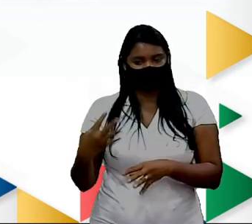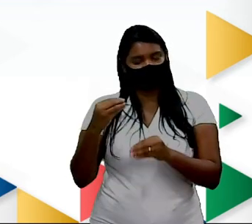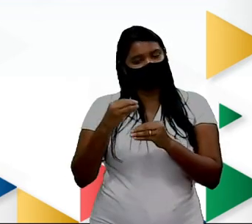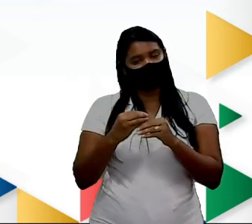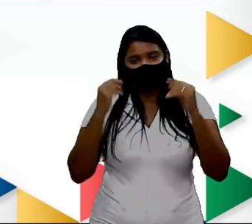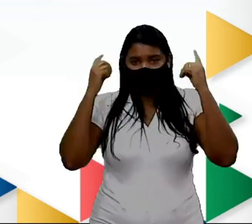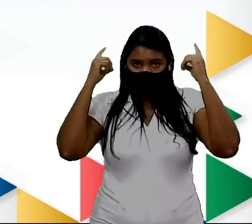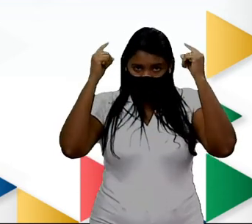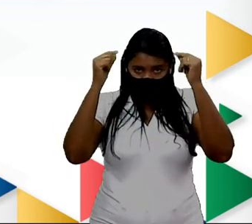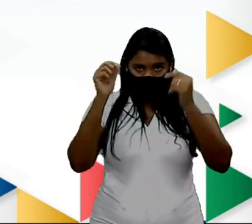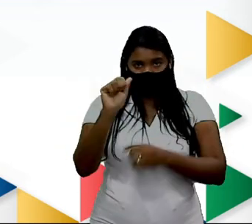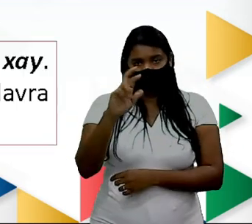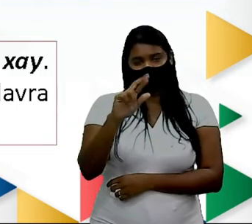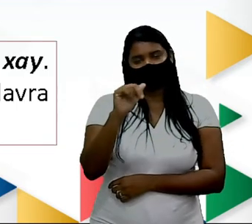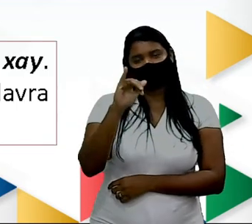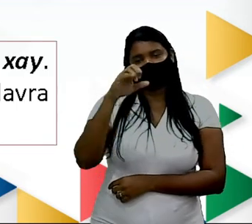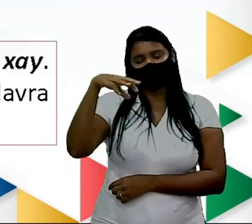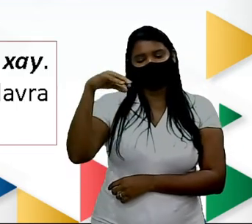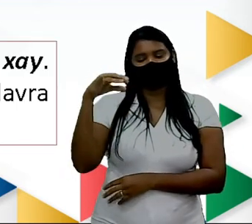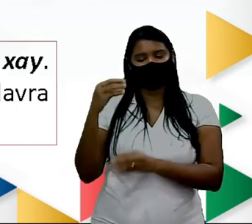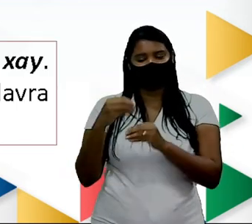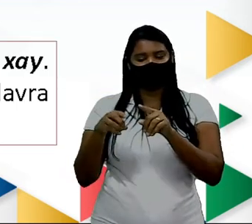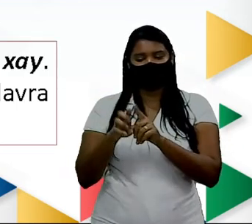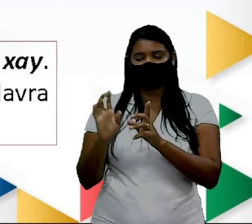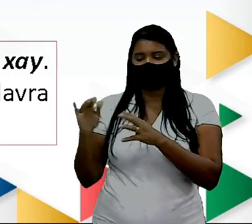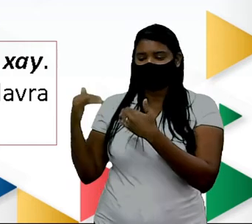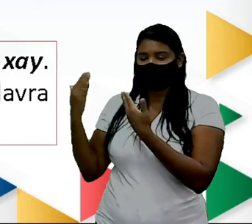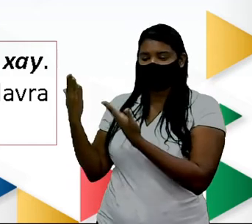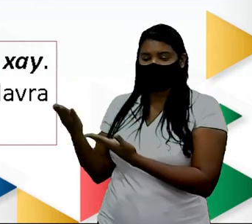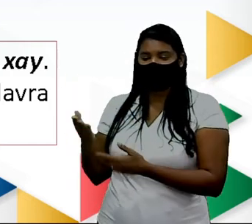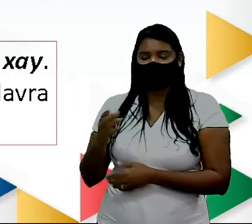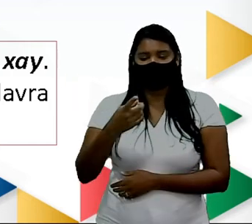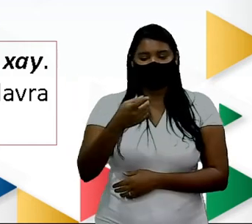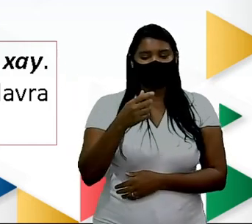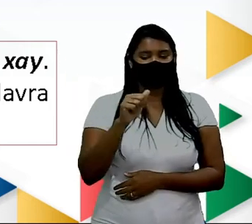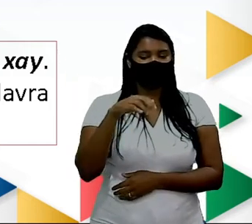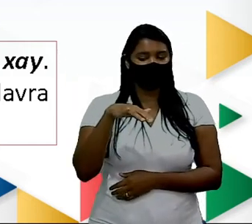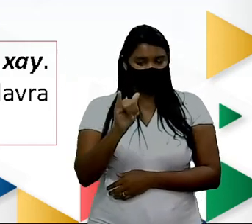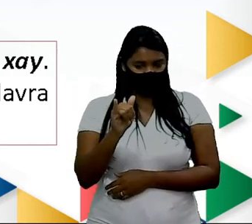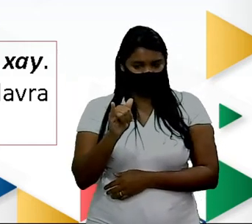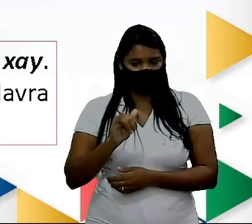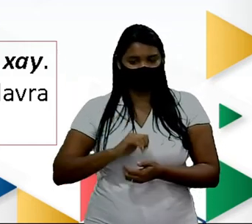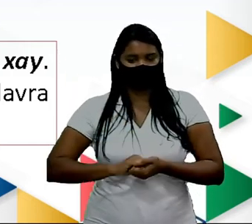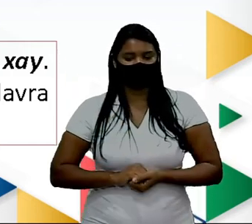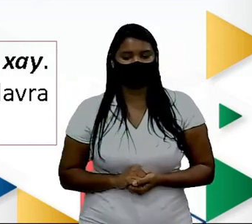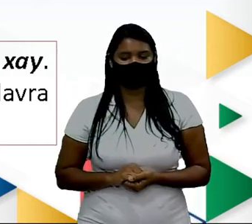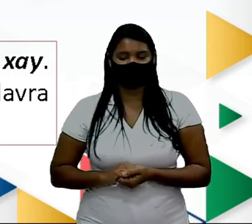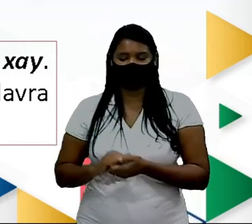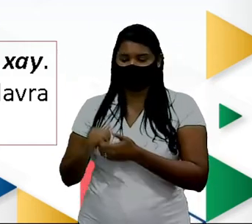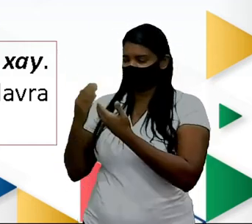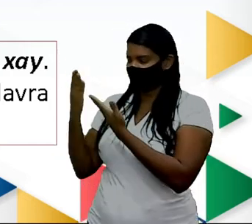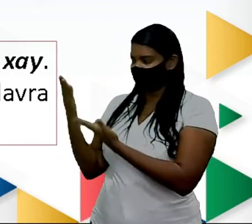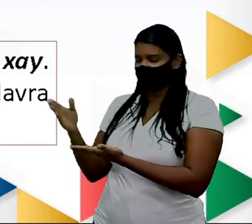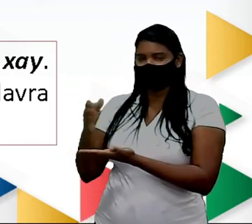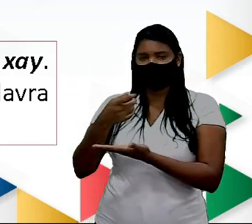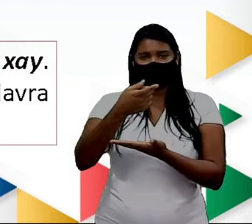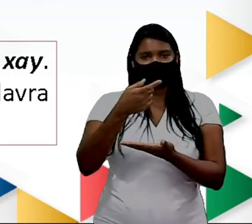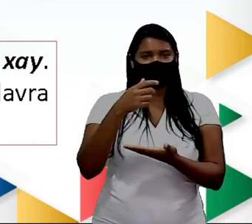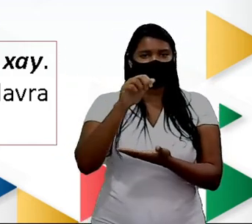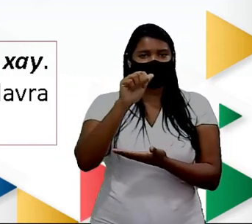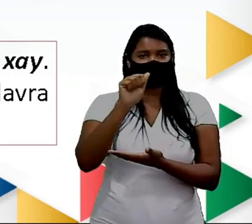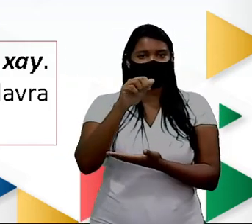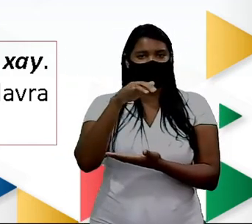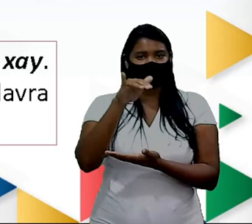nem aramaico não, tá bom? É chai, tá? O chai, essa palavra que é XAY, olha que coisa legal. Agora